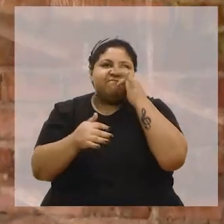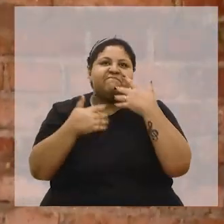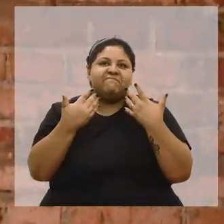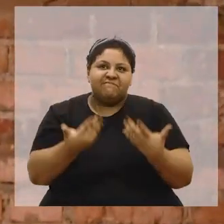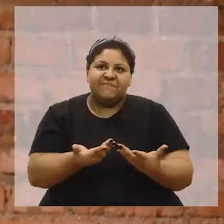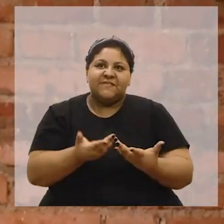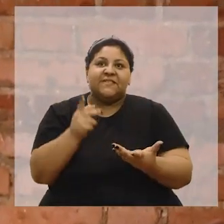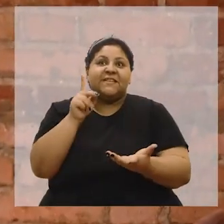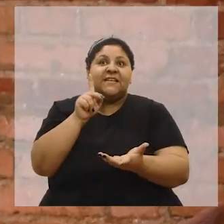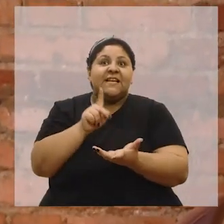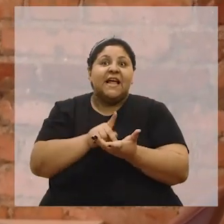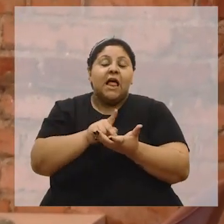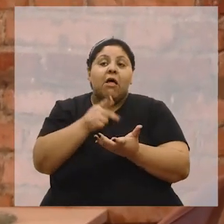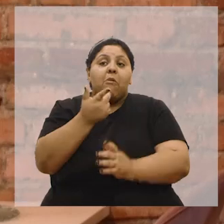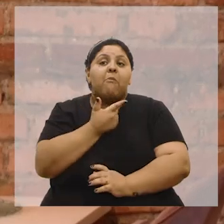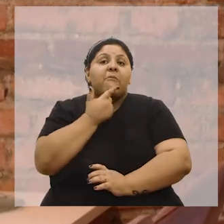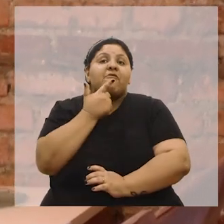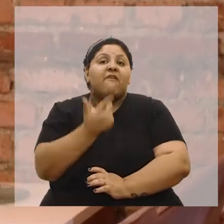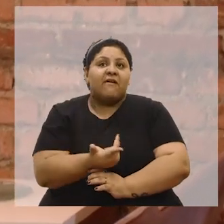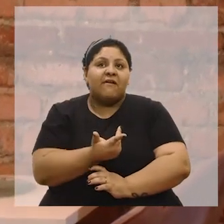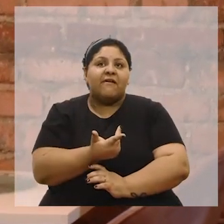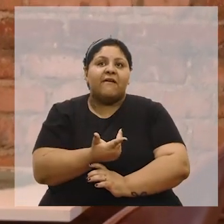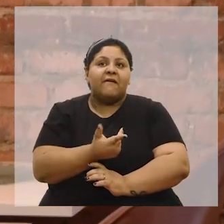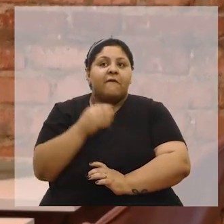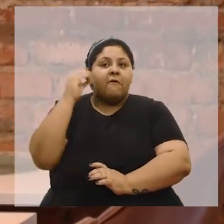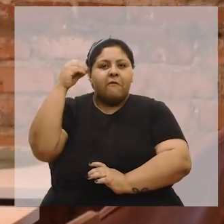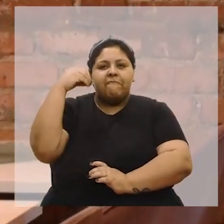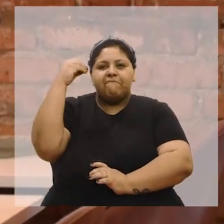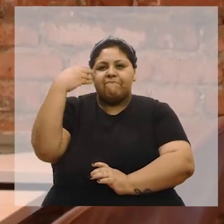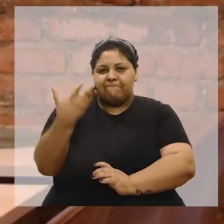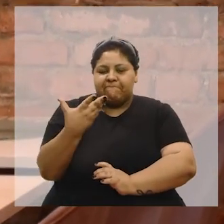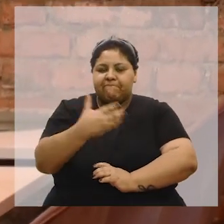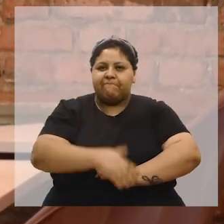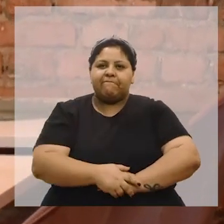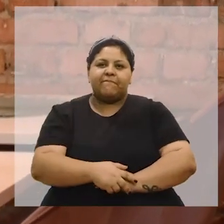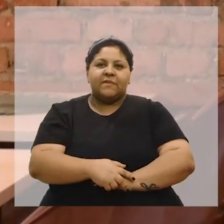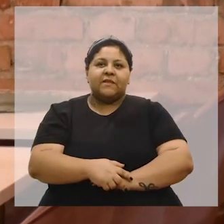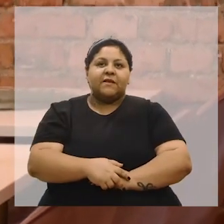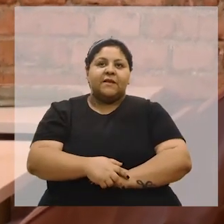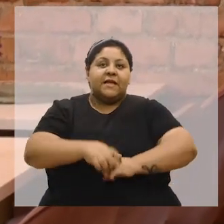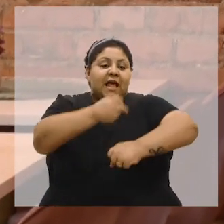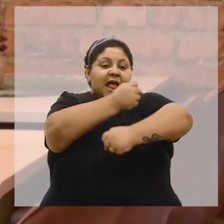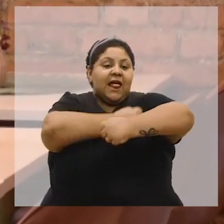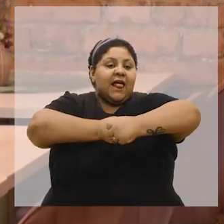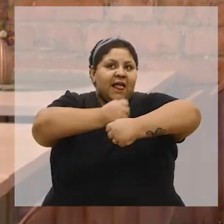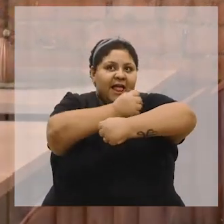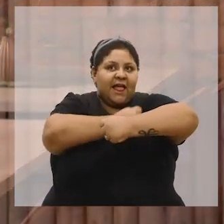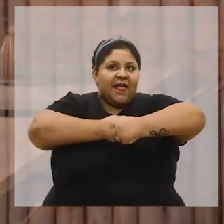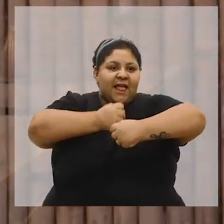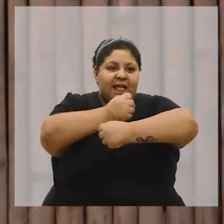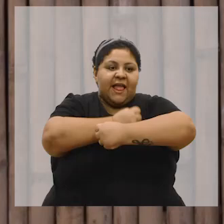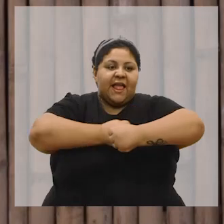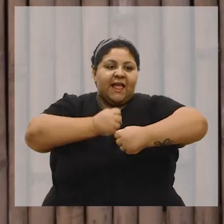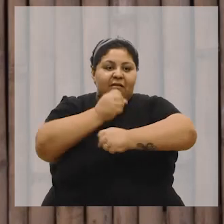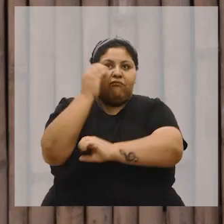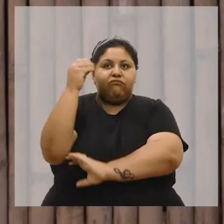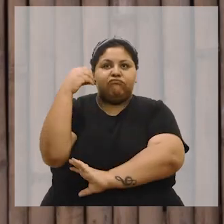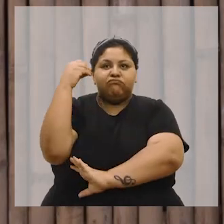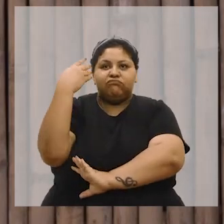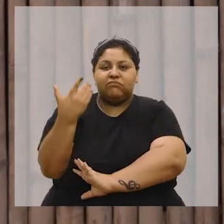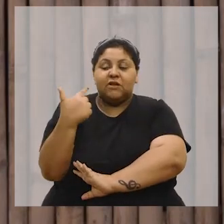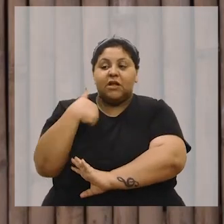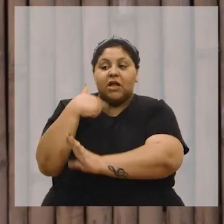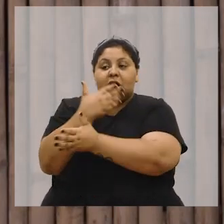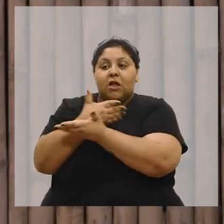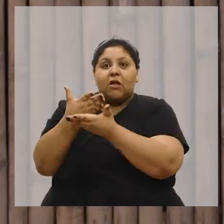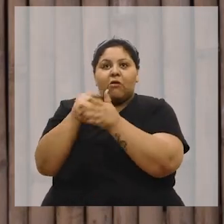florido, exatamente para falar sobre uma experiência que envolve a gastronomia de experiência.